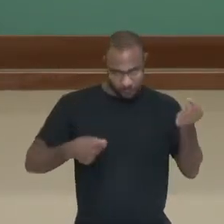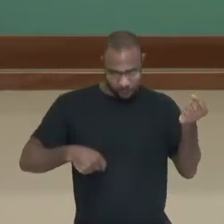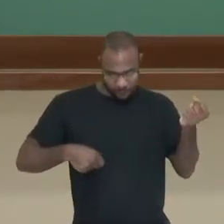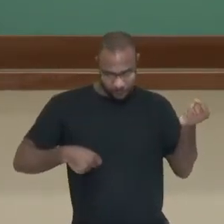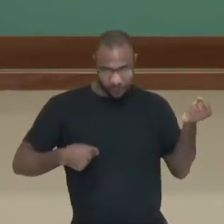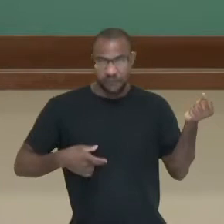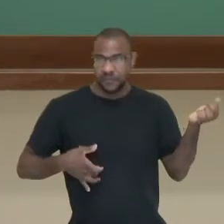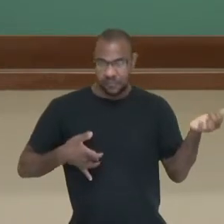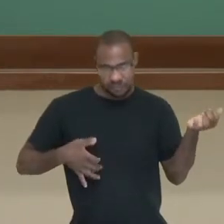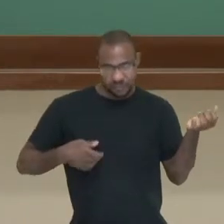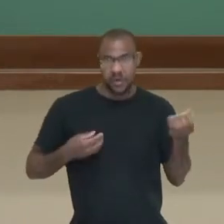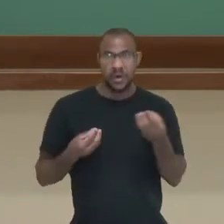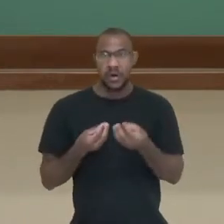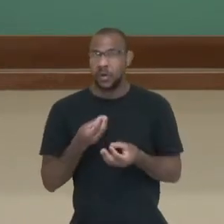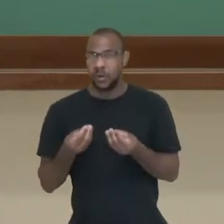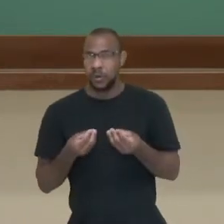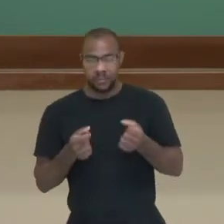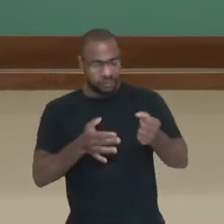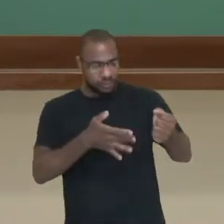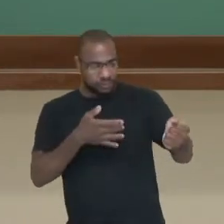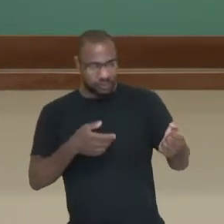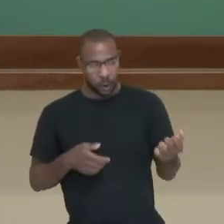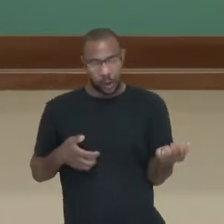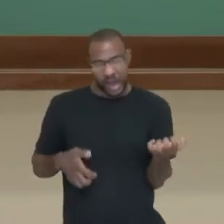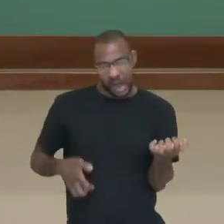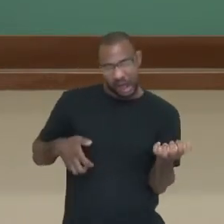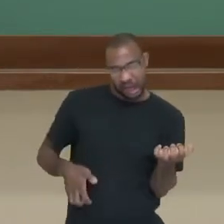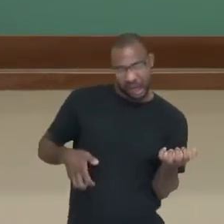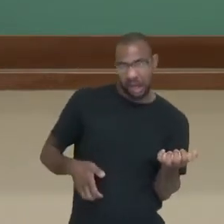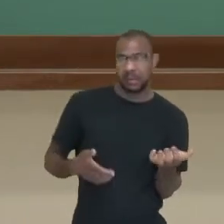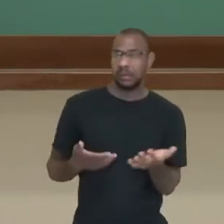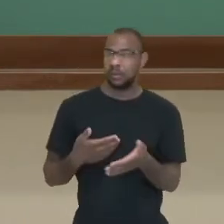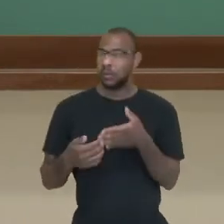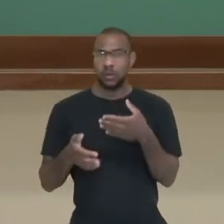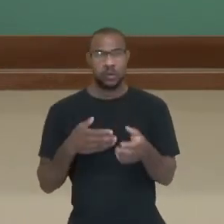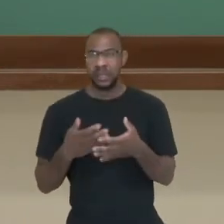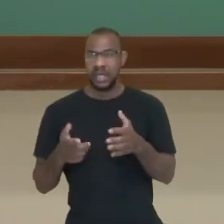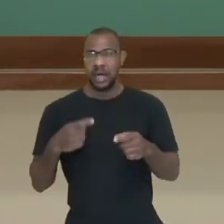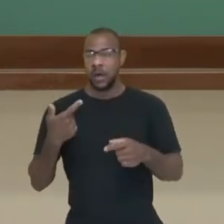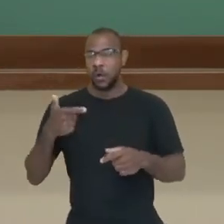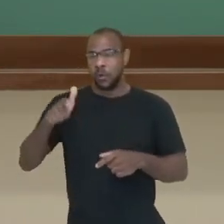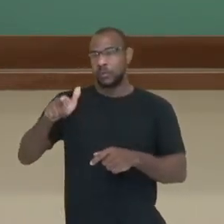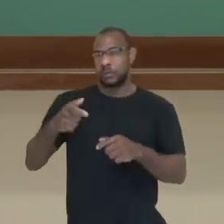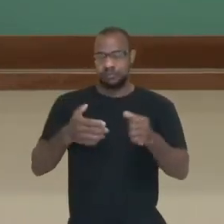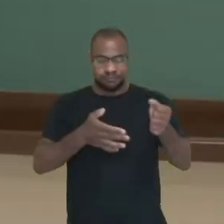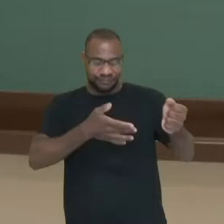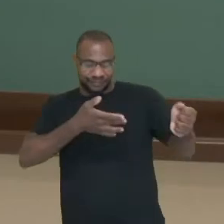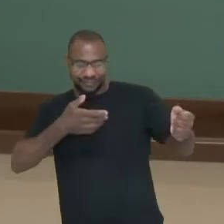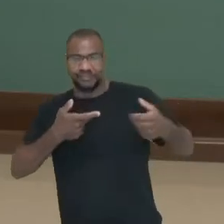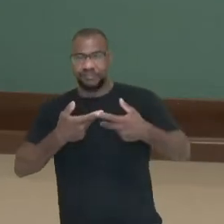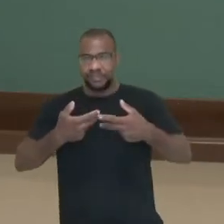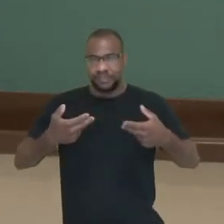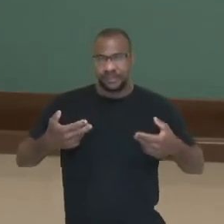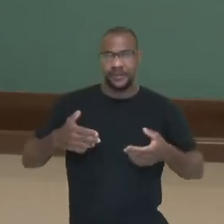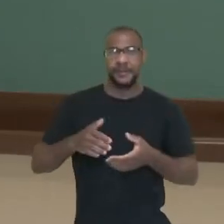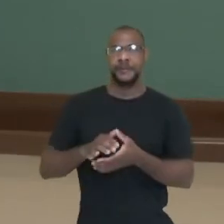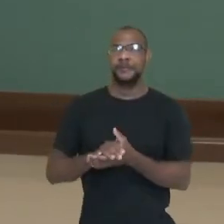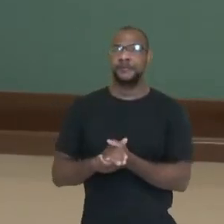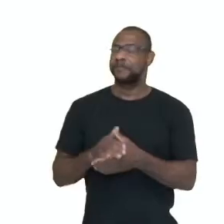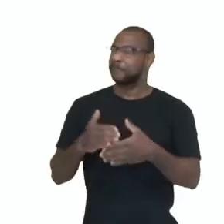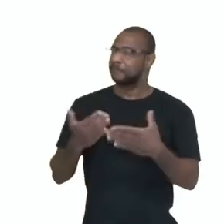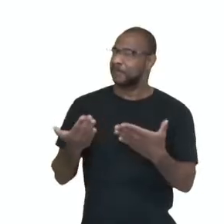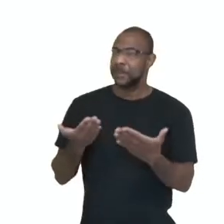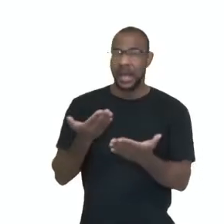de como que funciona a sua guitarra ou qualquer instrumento de corda. Então, vamos lá? Vamos trabalhar? Para a